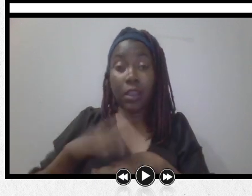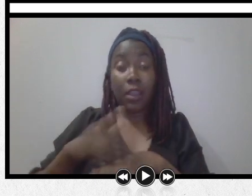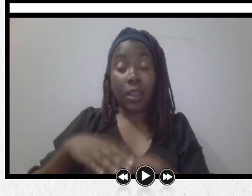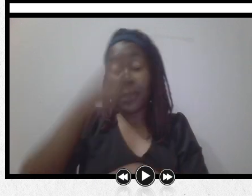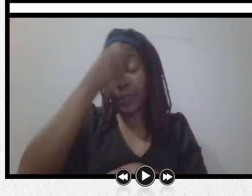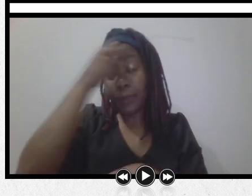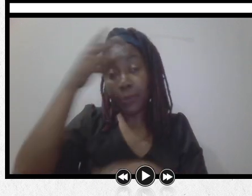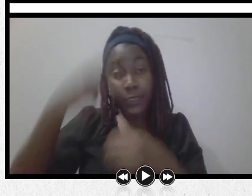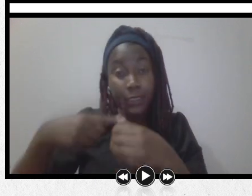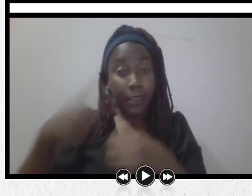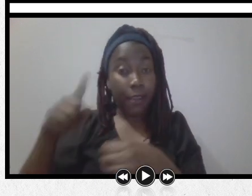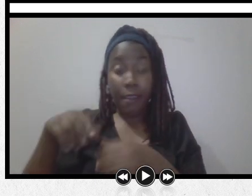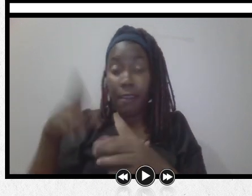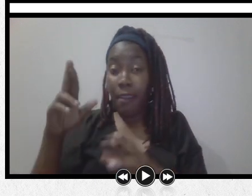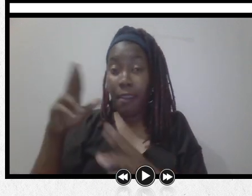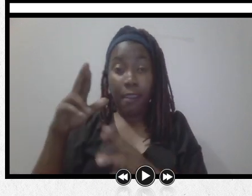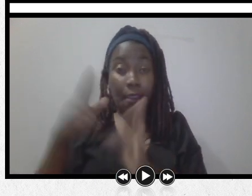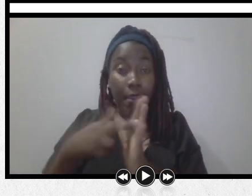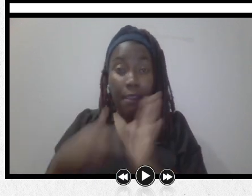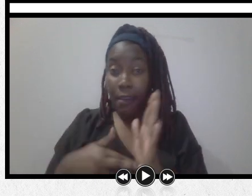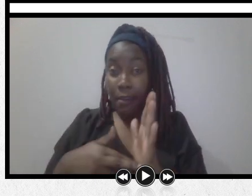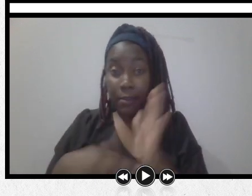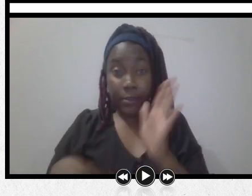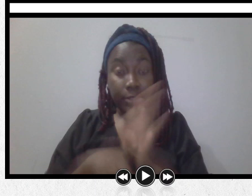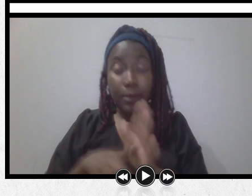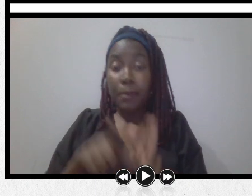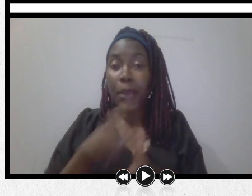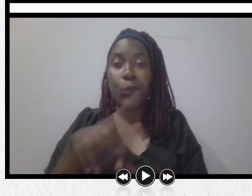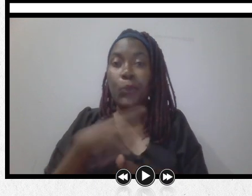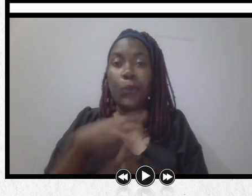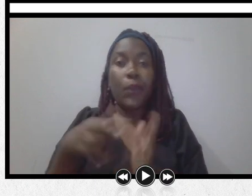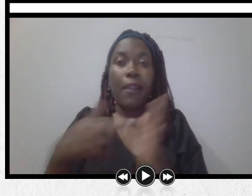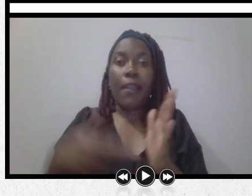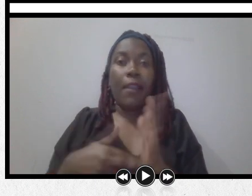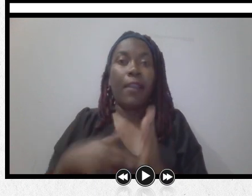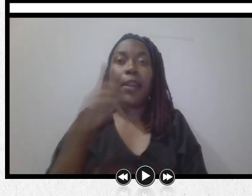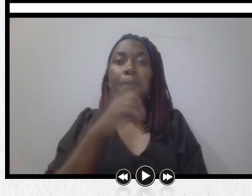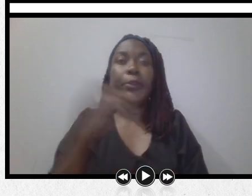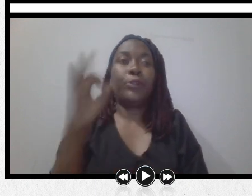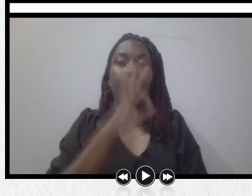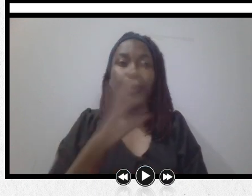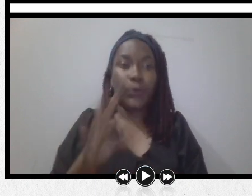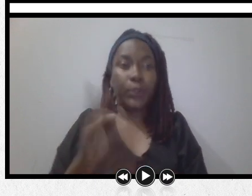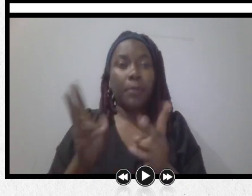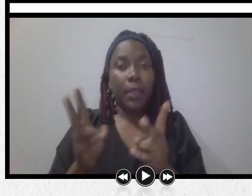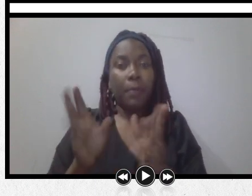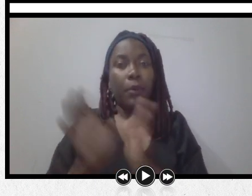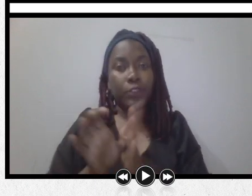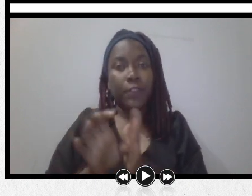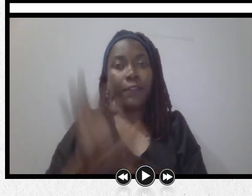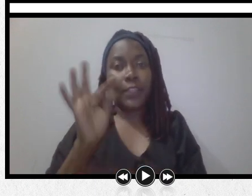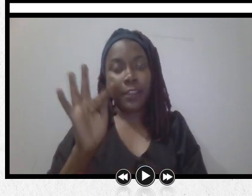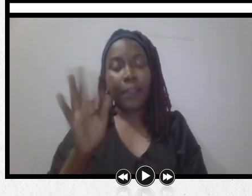município, essa é a regra constitucional, mas essa regra não é uma regra absoluta. A própria Constituição